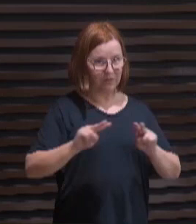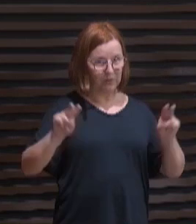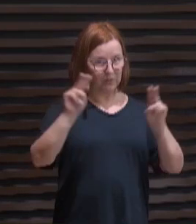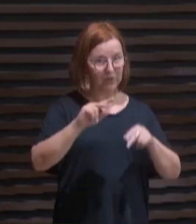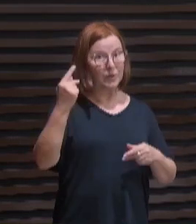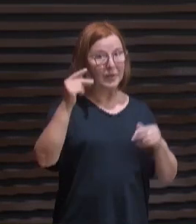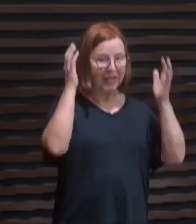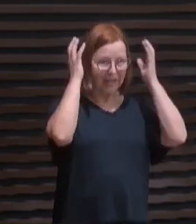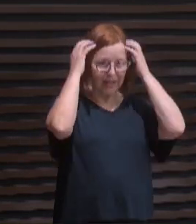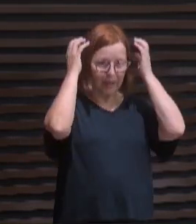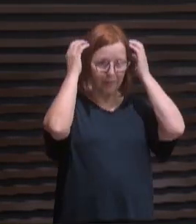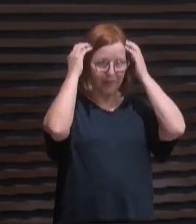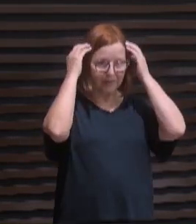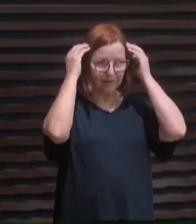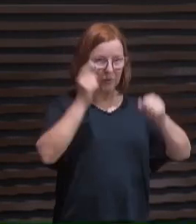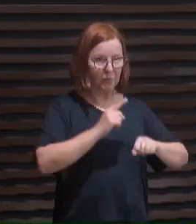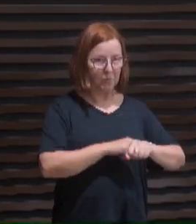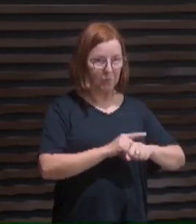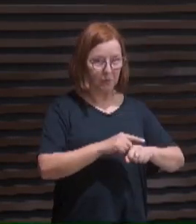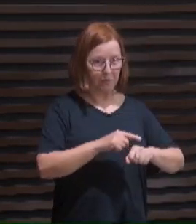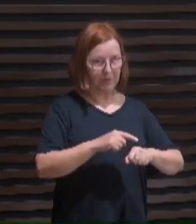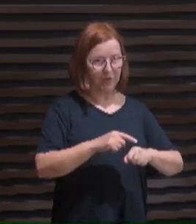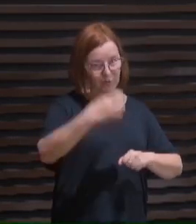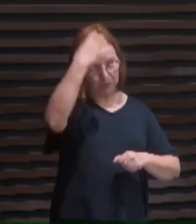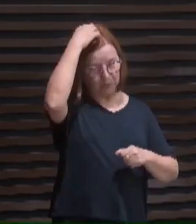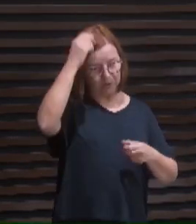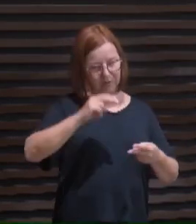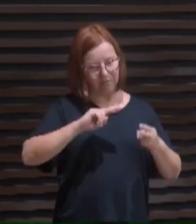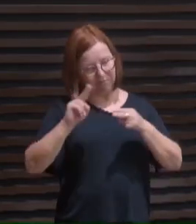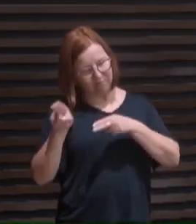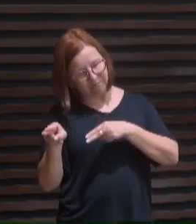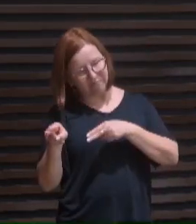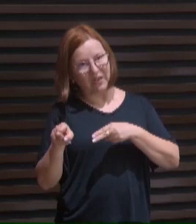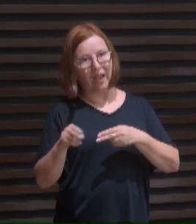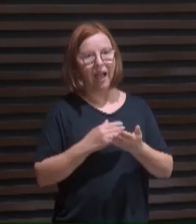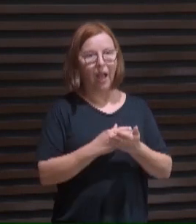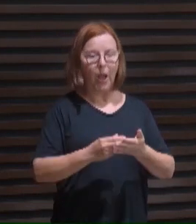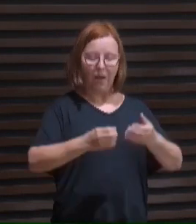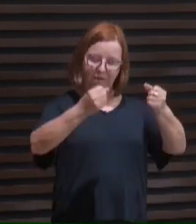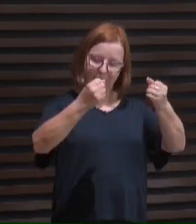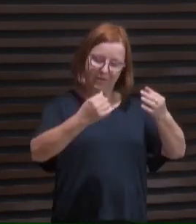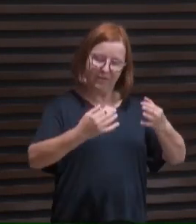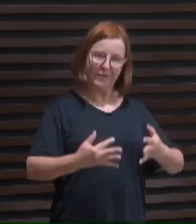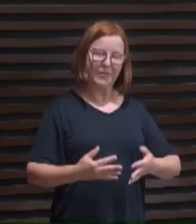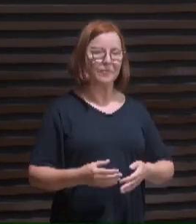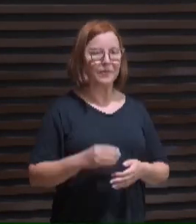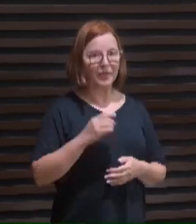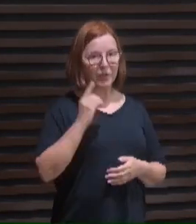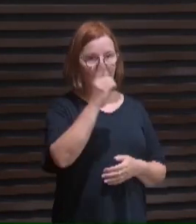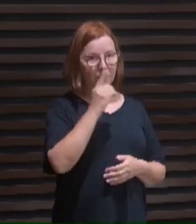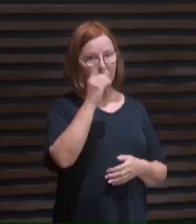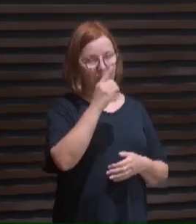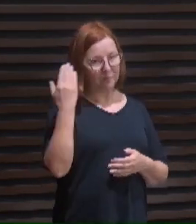tua cabeça quando estavas no teu leito são estas. E aí ele descreve, nós vimos aqui domingo passado,